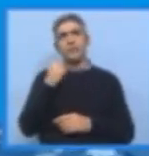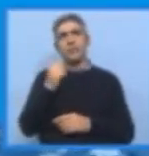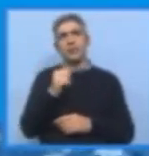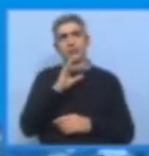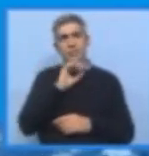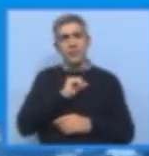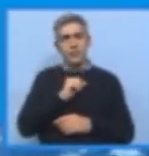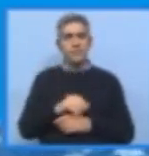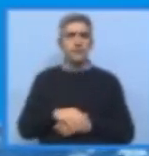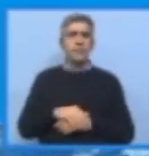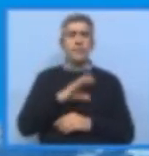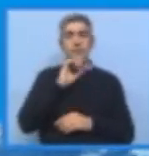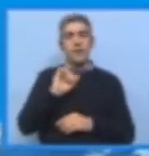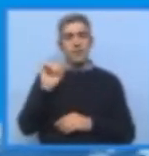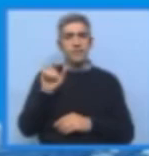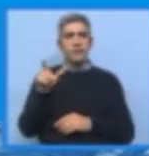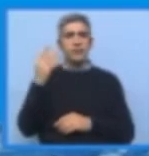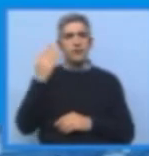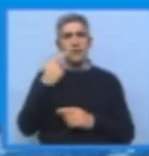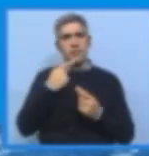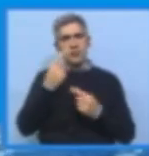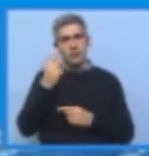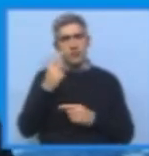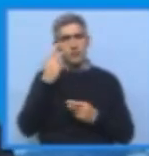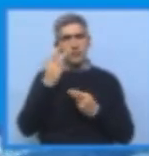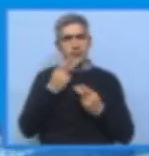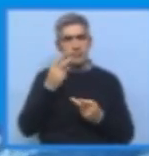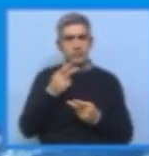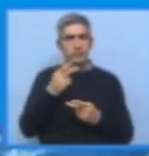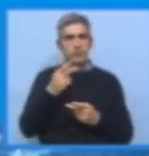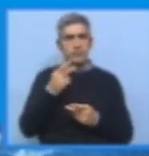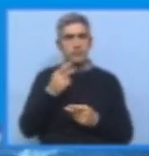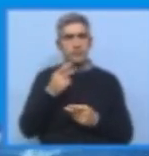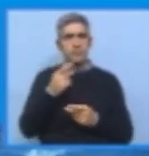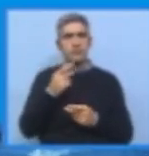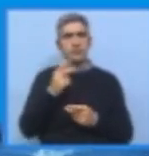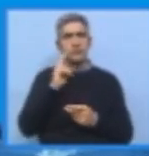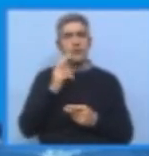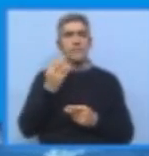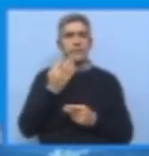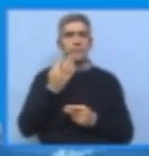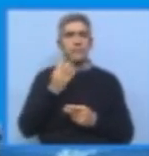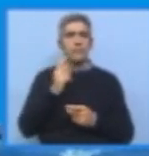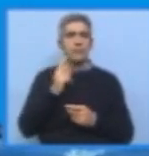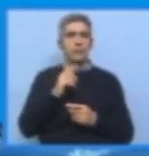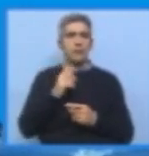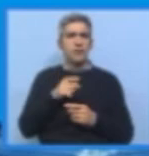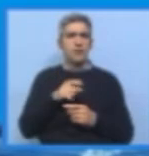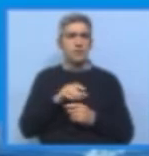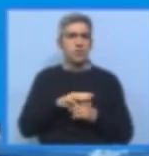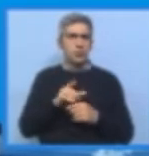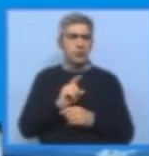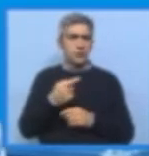Agora, repare que, e teve todo o direito de se queixar e de haver uma averiguação e de se apurar que, de facto, não era o caso. Mas,